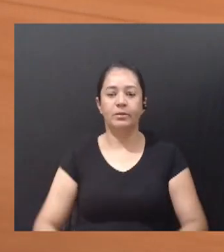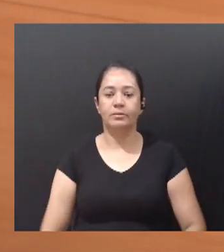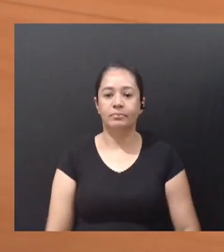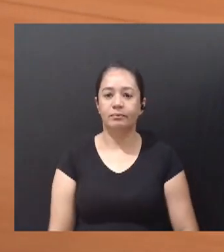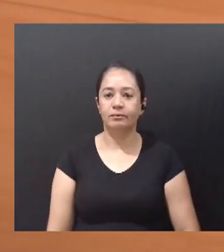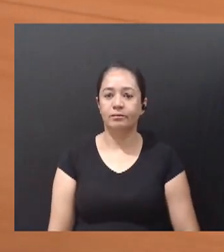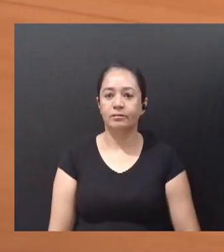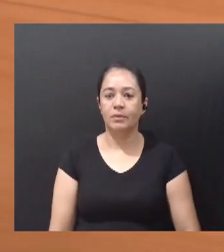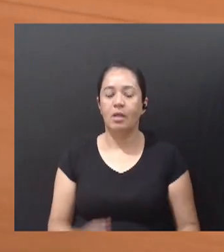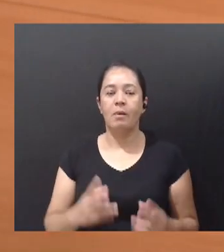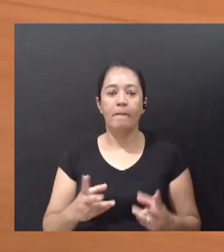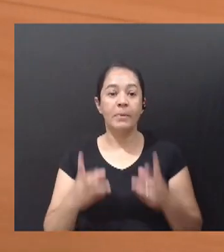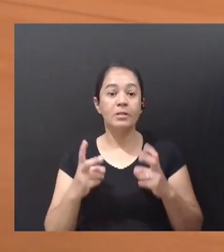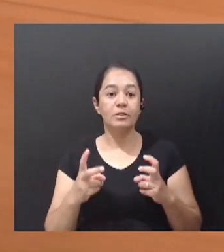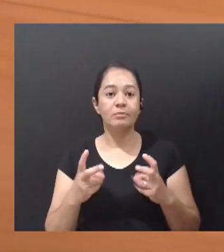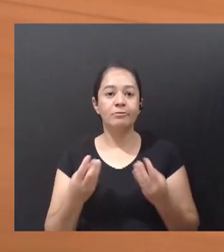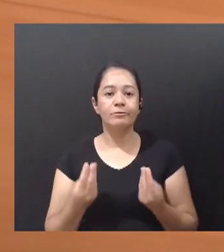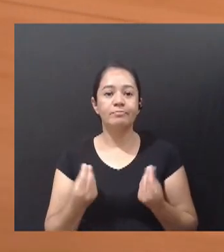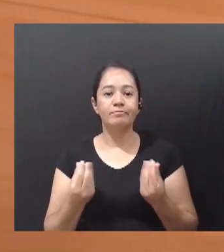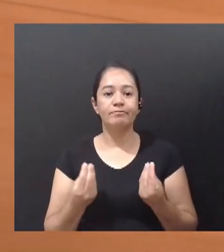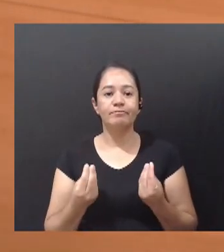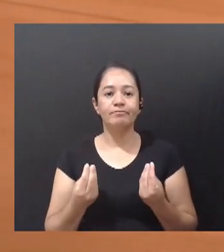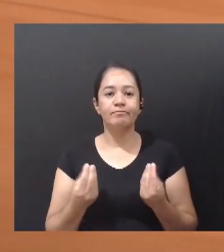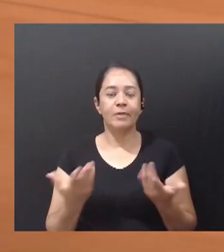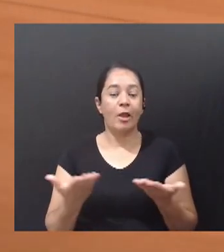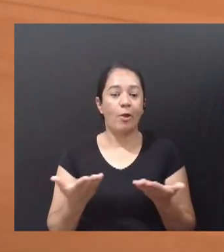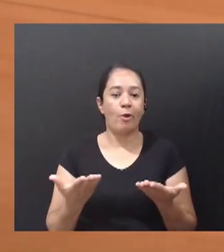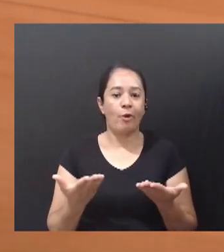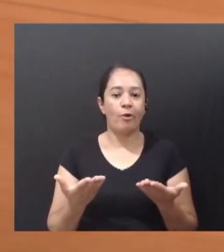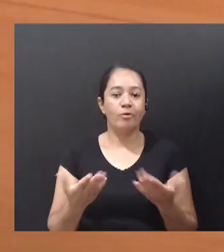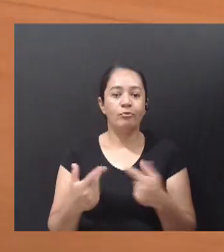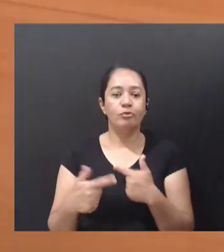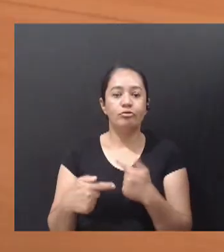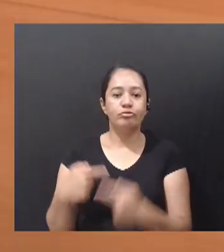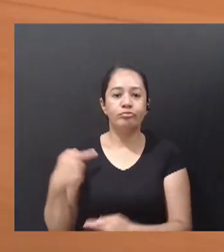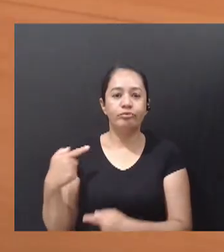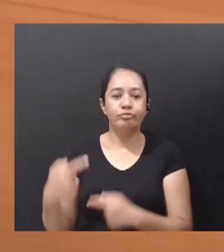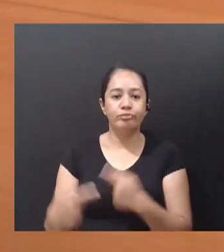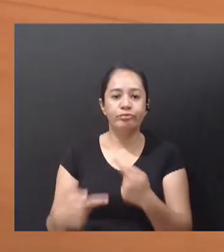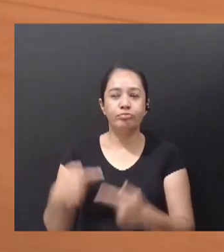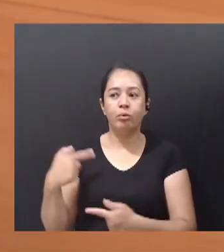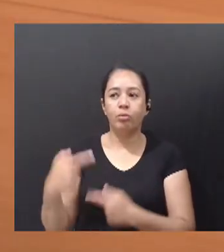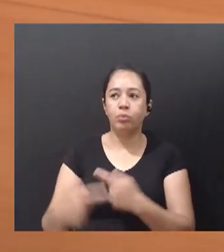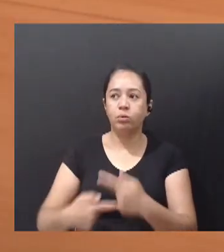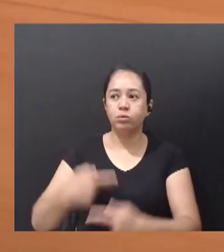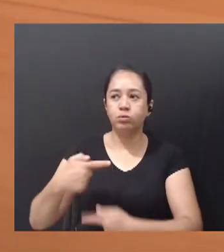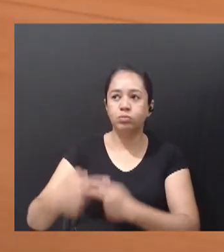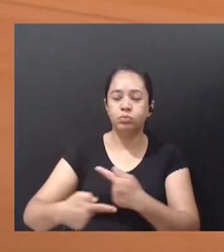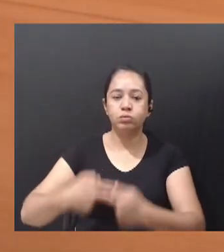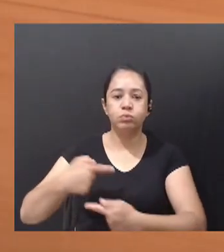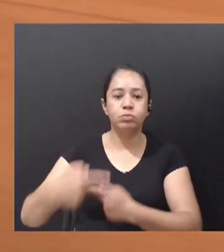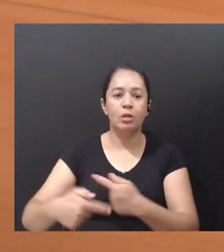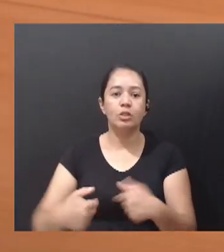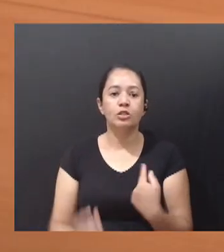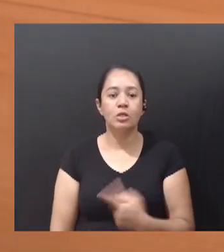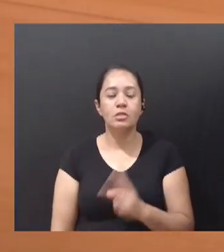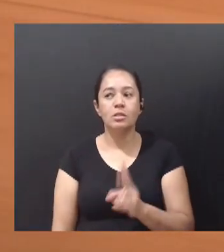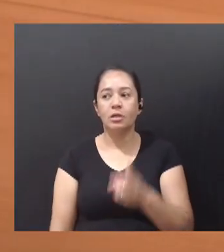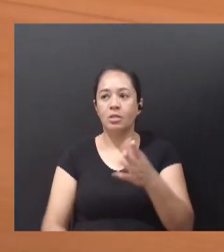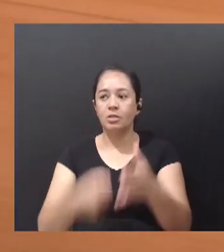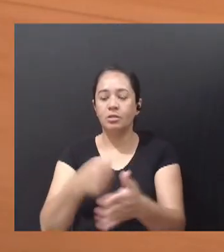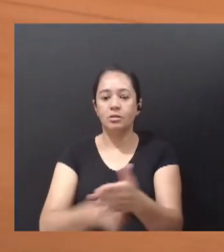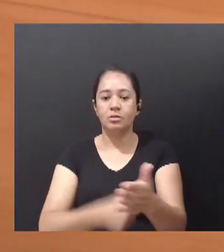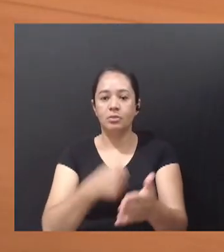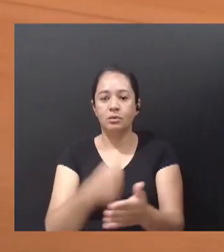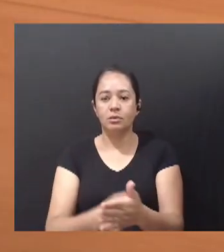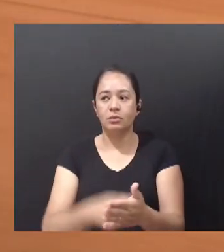é algo atemporal, né? Que é de geração para geração. E a gente sempre luta pelos princípios